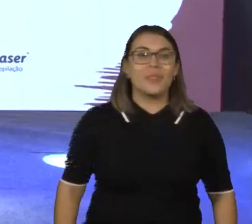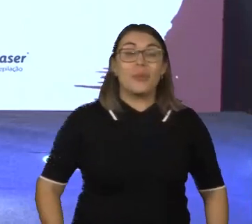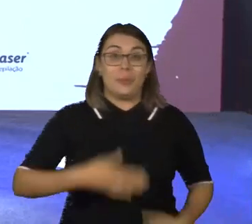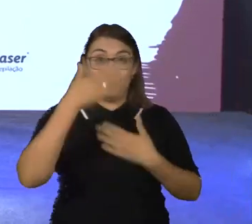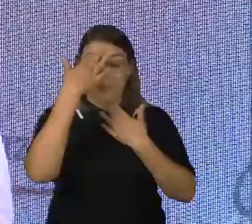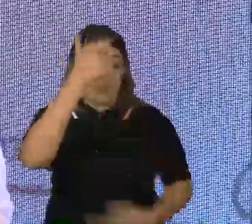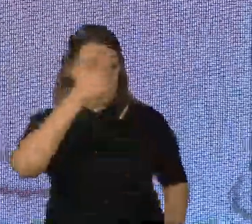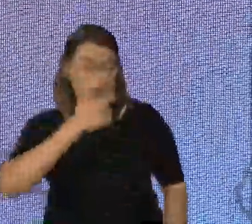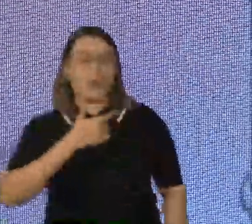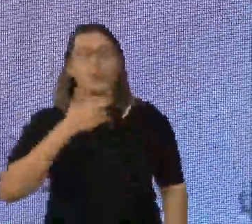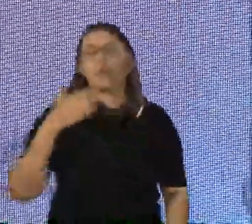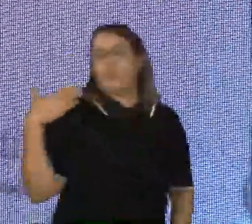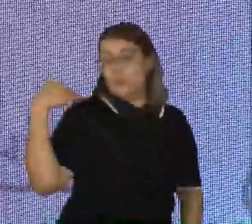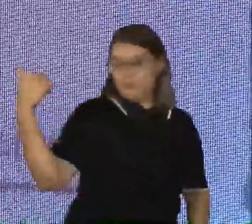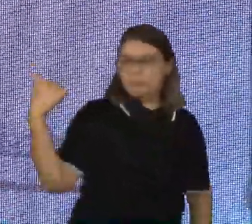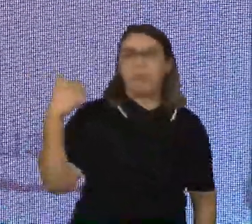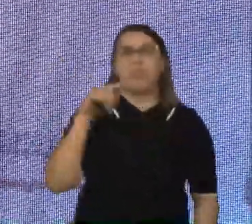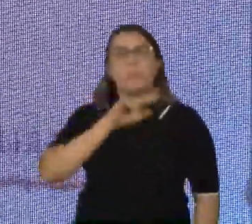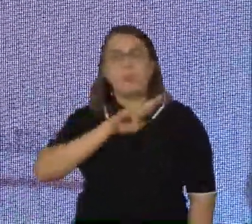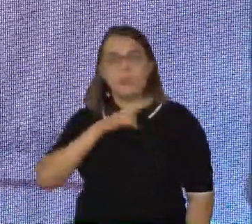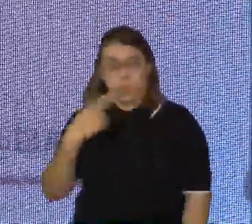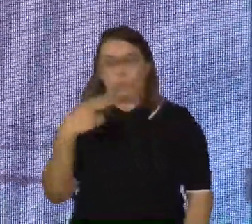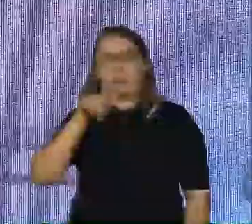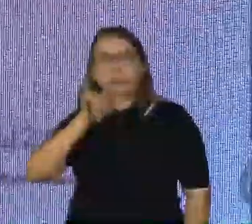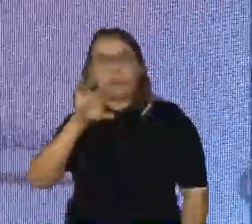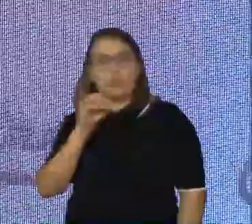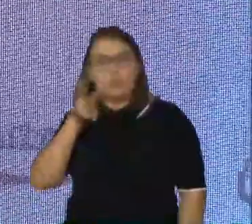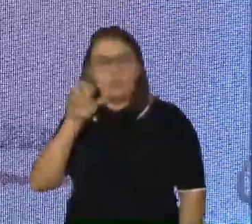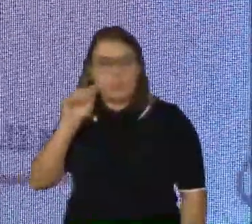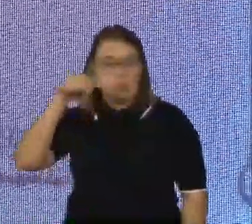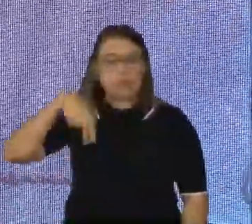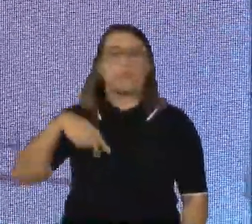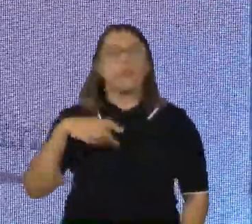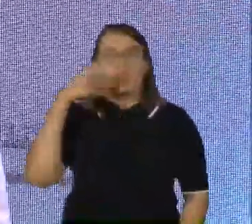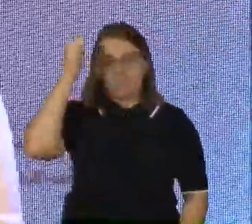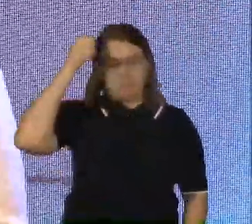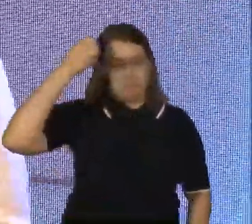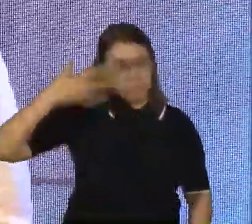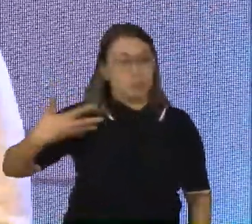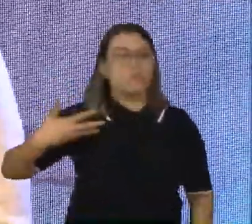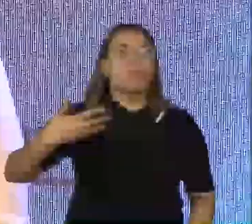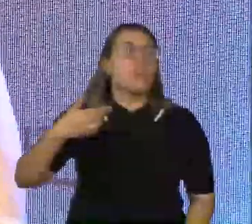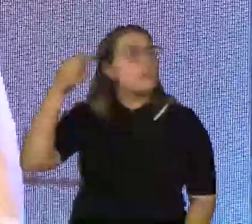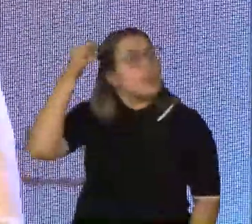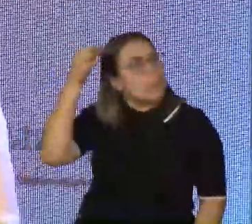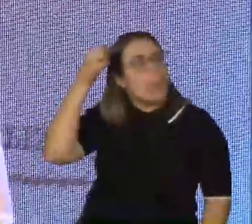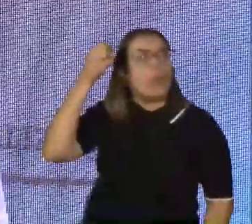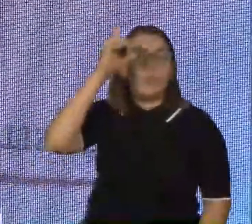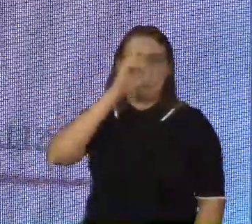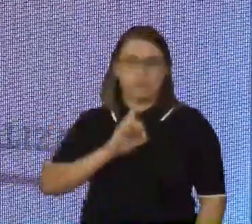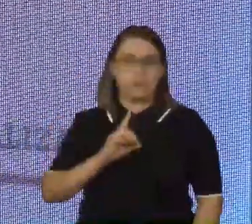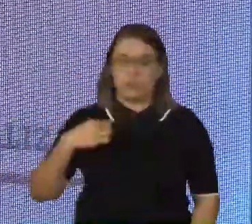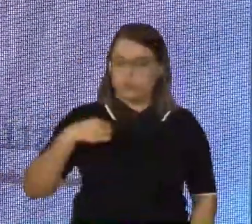Bom, eu sou Giovanni Venturini, eu tenho nanismo, sou loiro, tenho os olhos azuis, estou usando